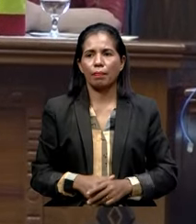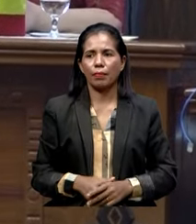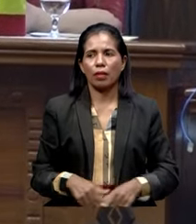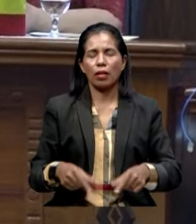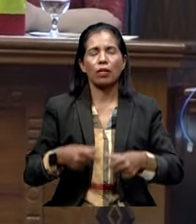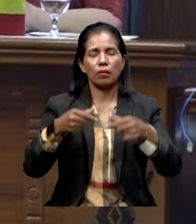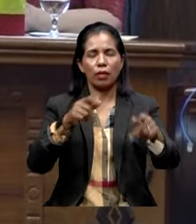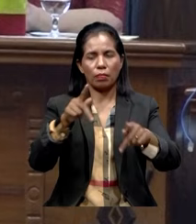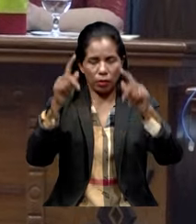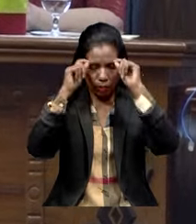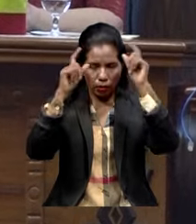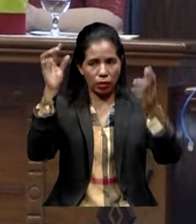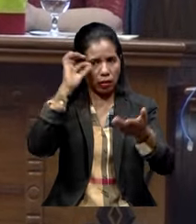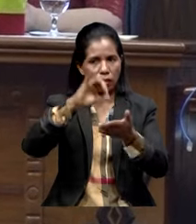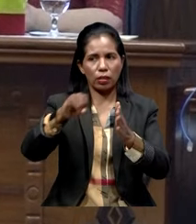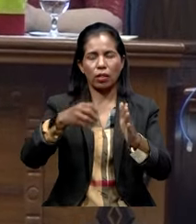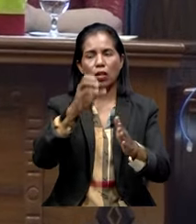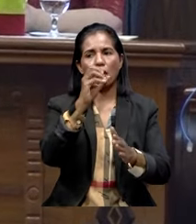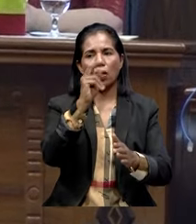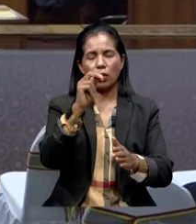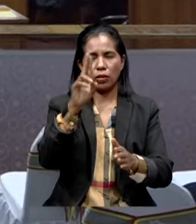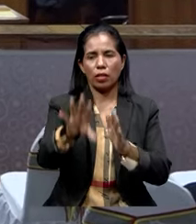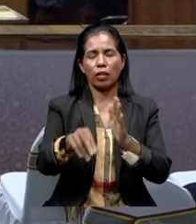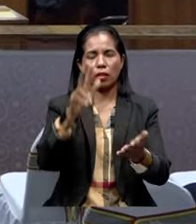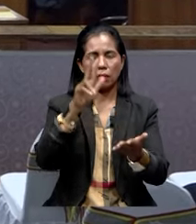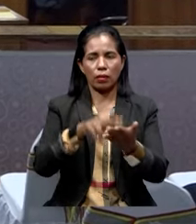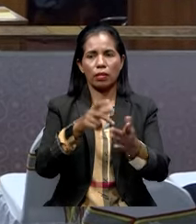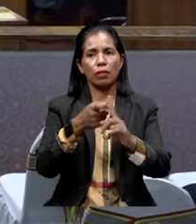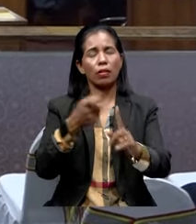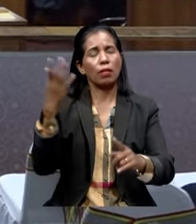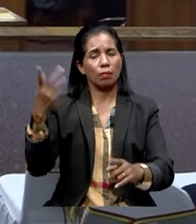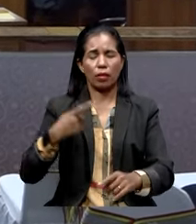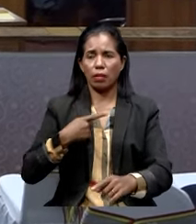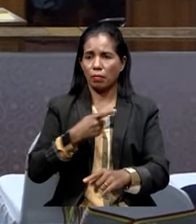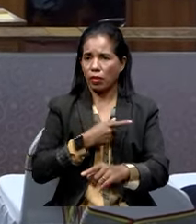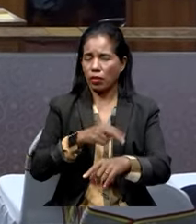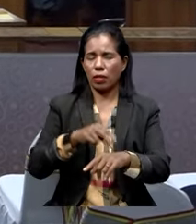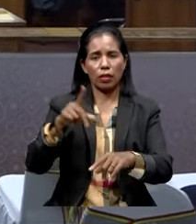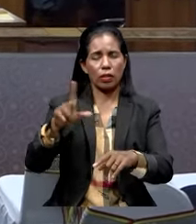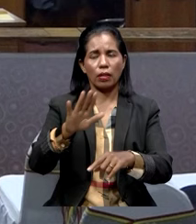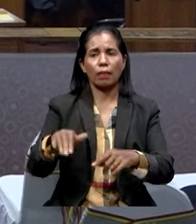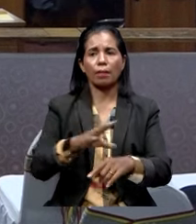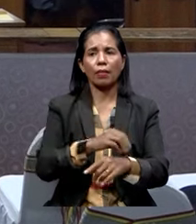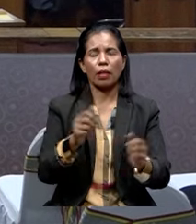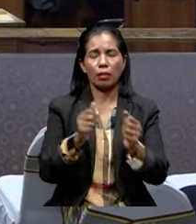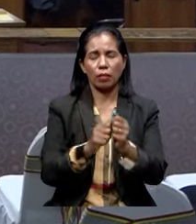cidadania timorense para secretário-geral ONU, reta na aprovação no Parlamento Nacional, com votos a favor,